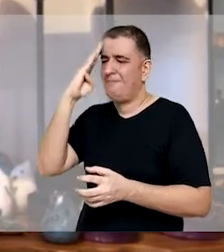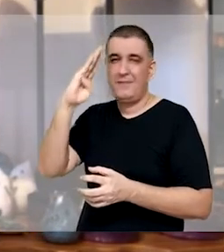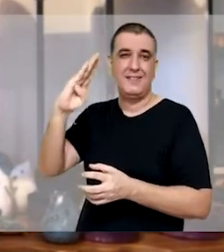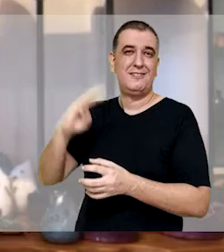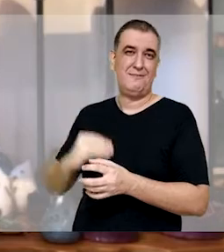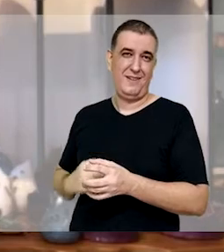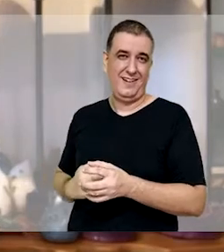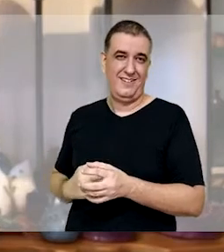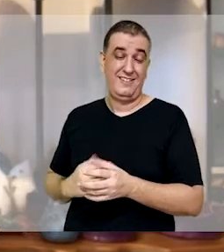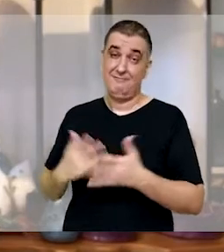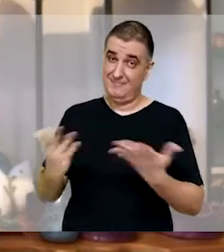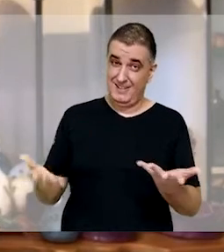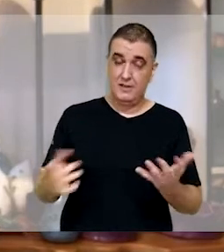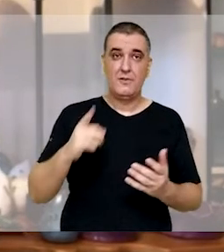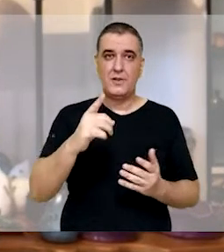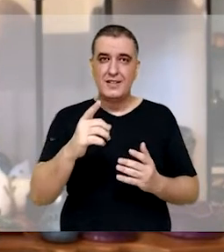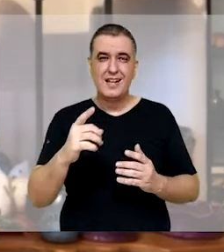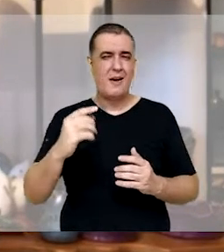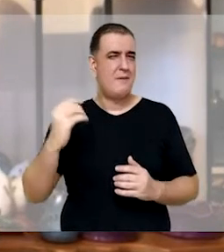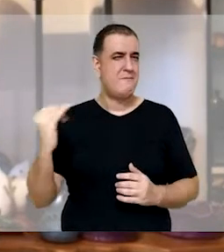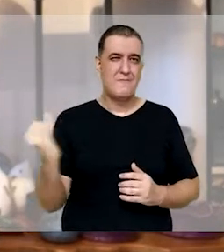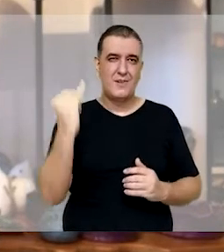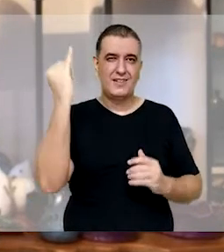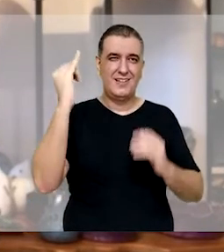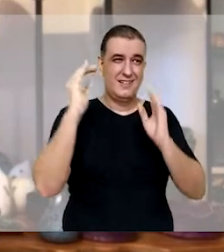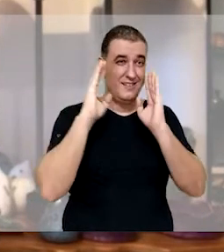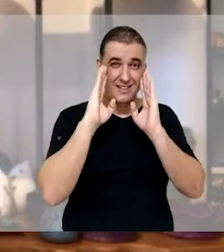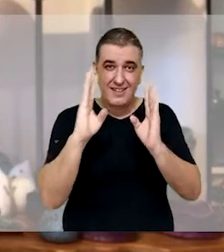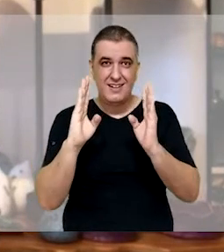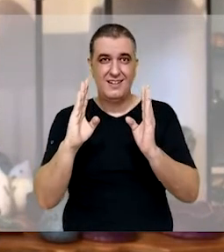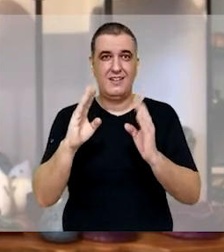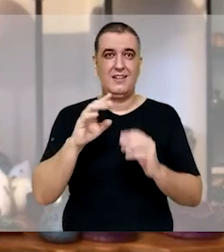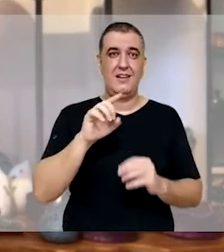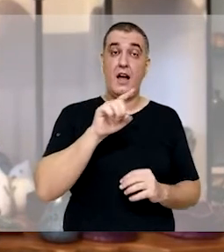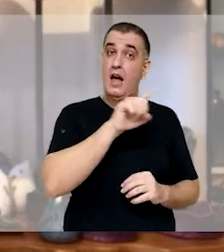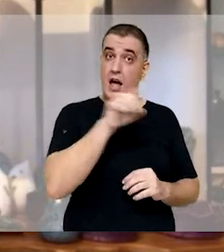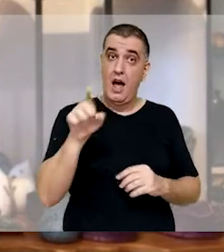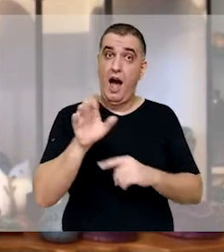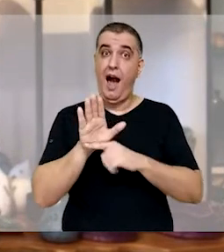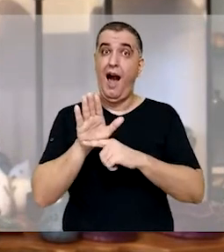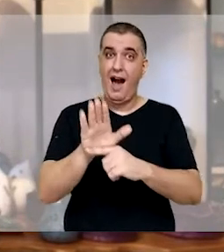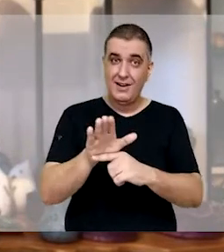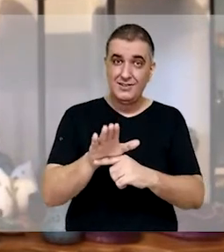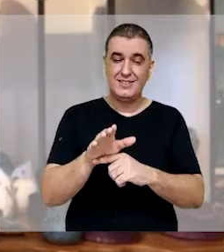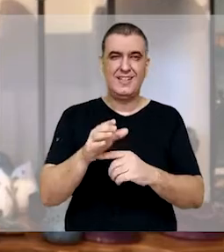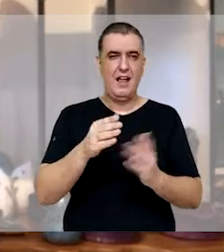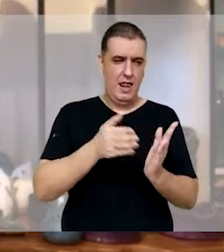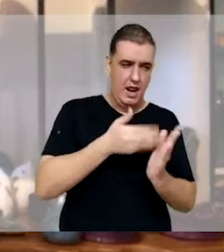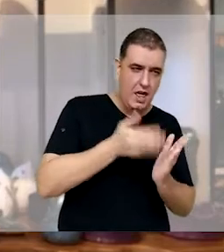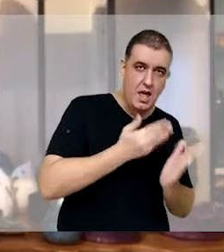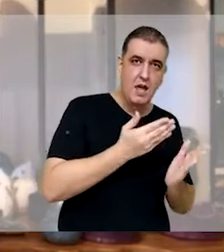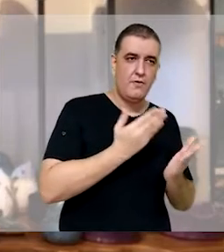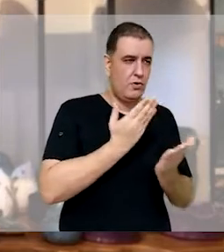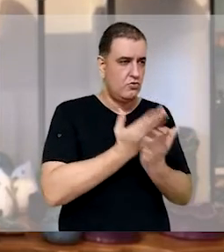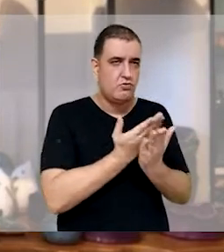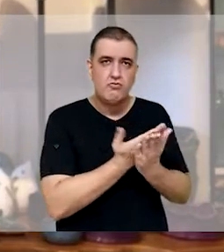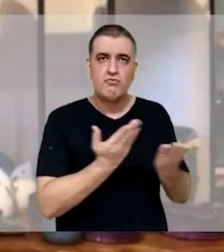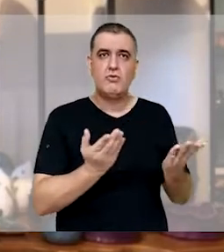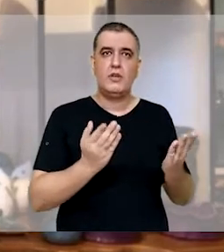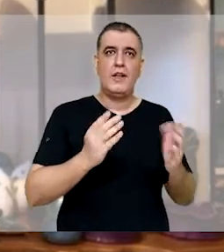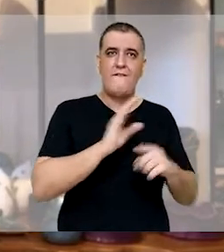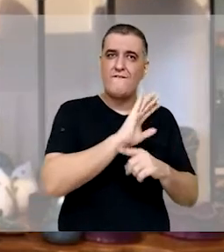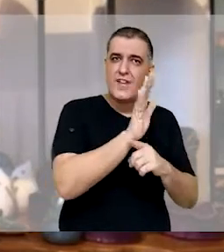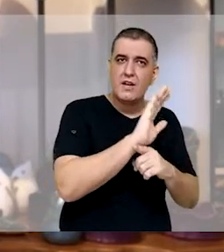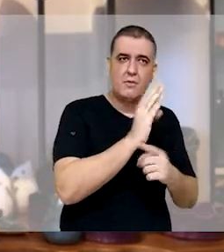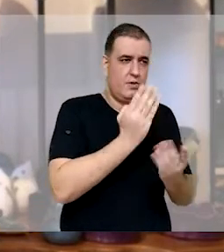gente não faria nada disso. Atente-se às suas referências. Eu acho que isso é a maior riqueza. Se enriqueça com seus